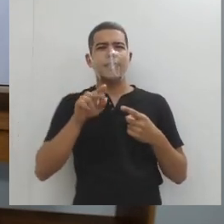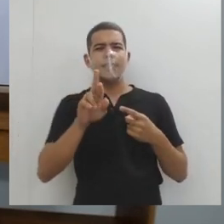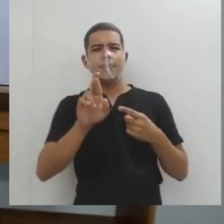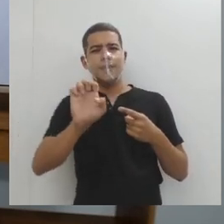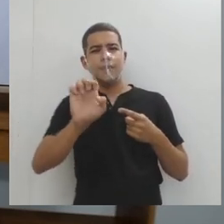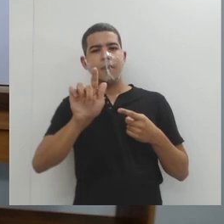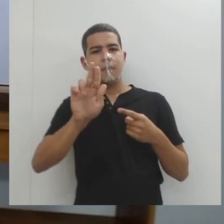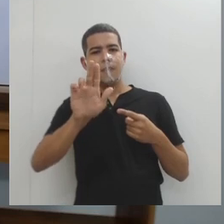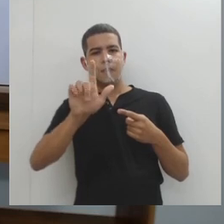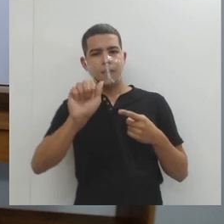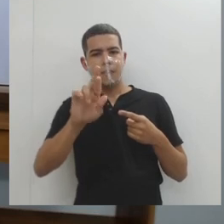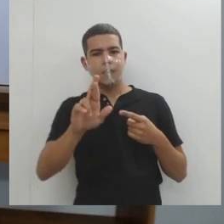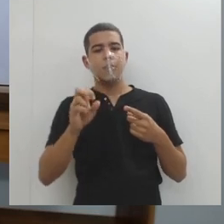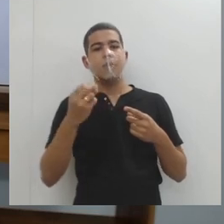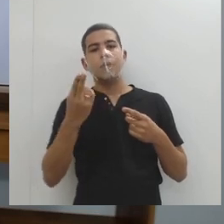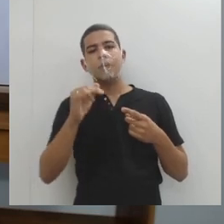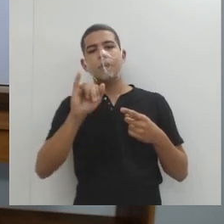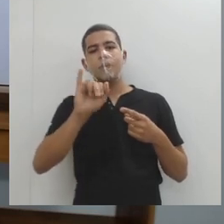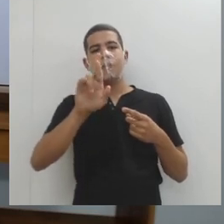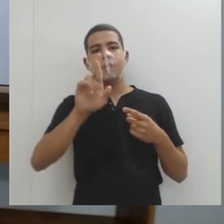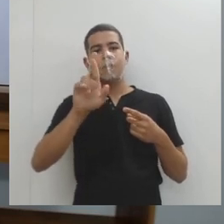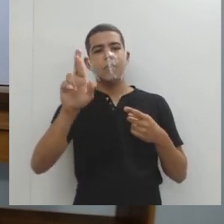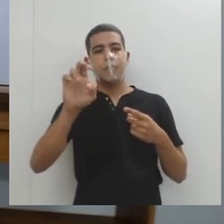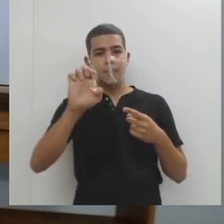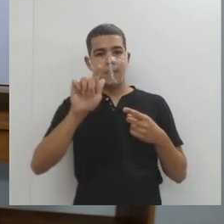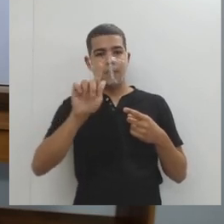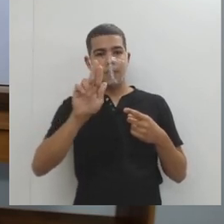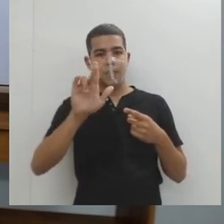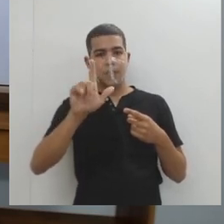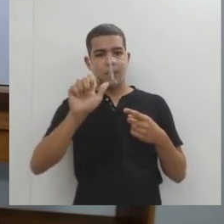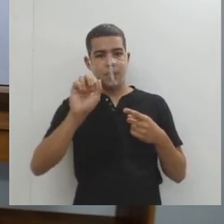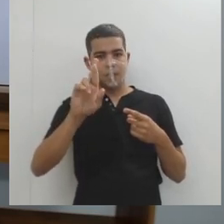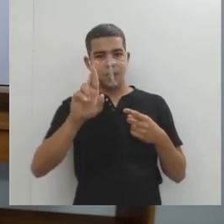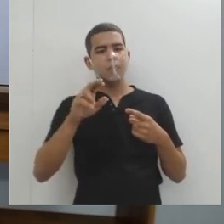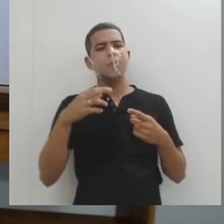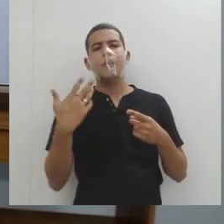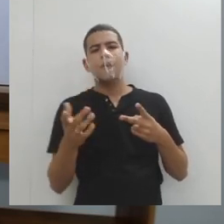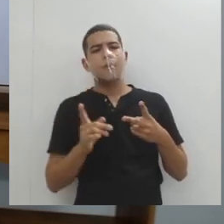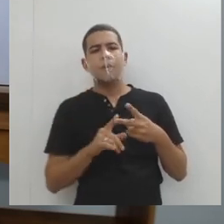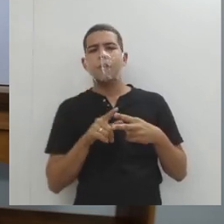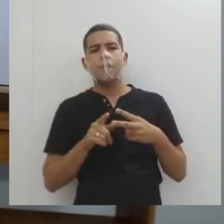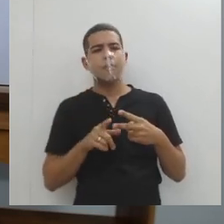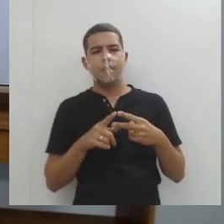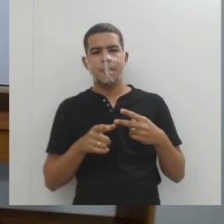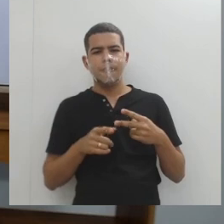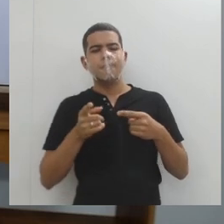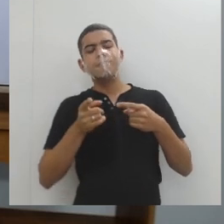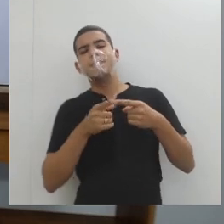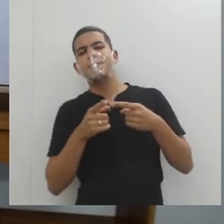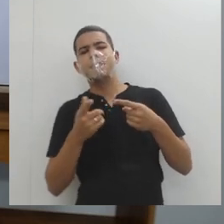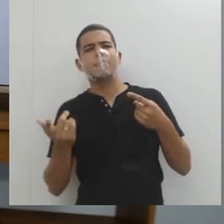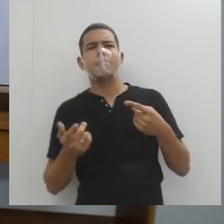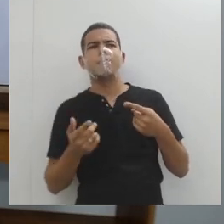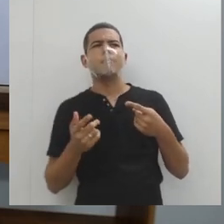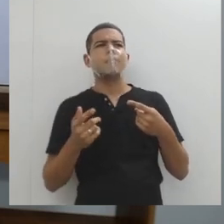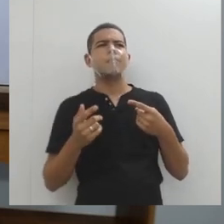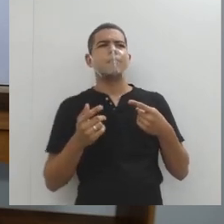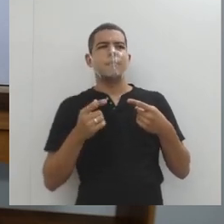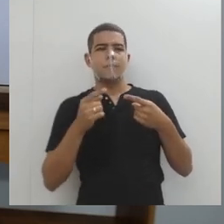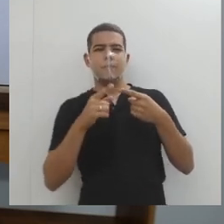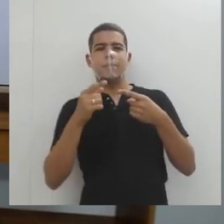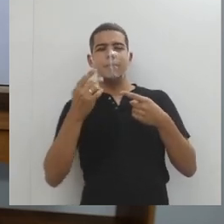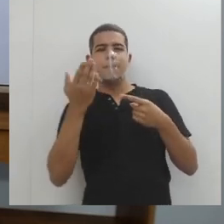porque tanto o passado simples como o present perfect faz essa distinção de verbos. Verbo regular é aquele verbo que no